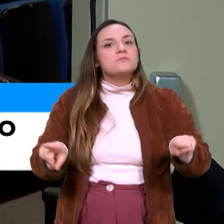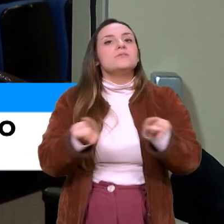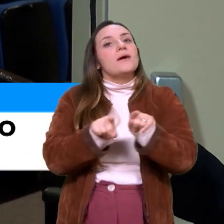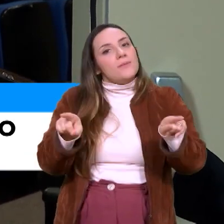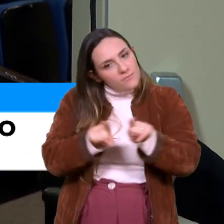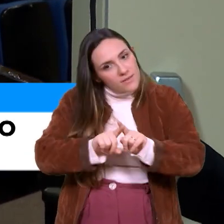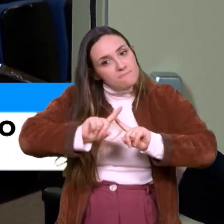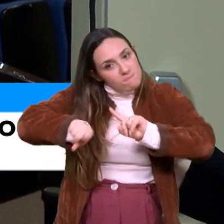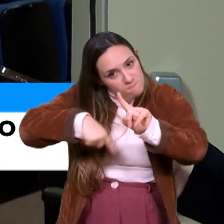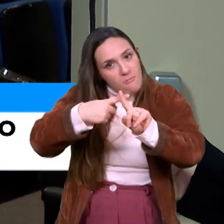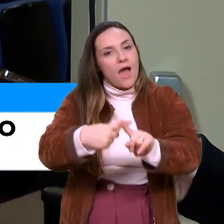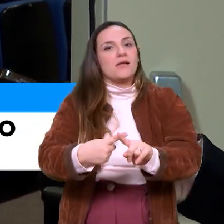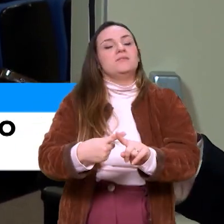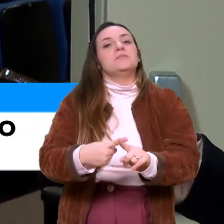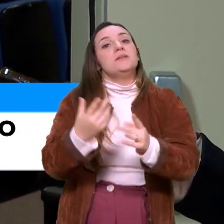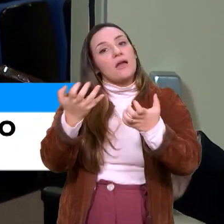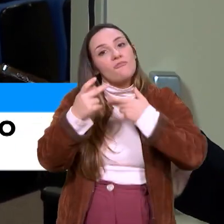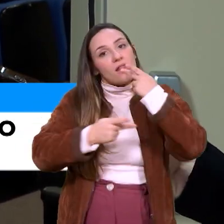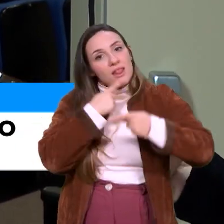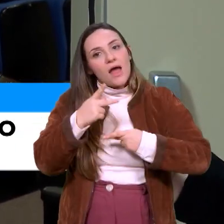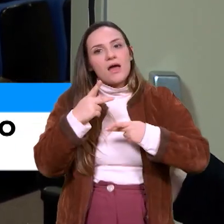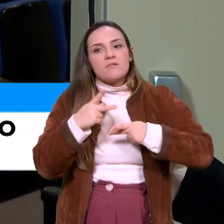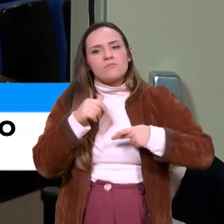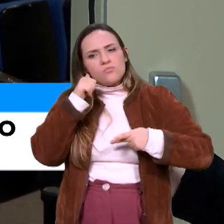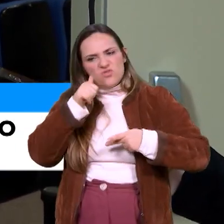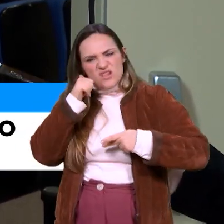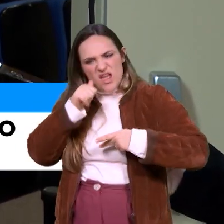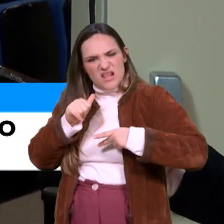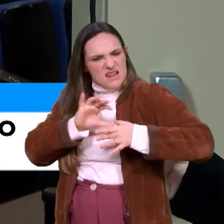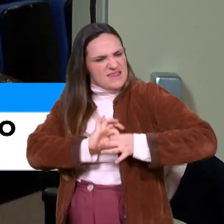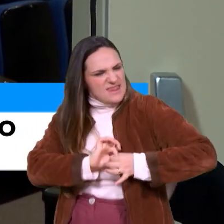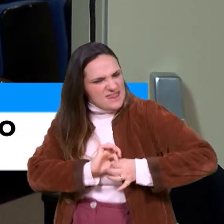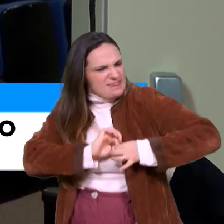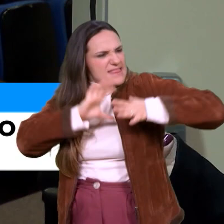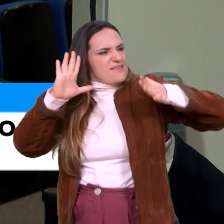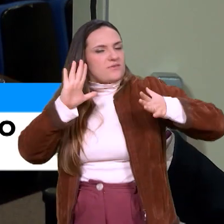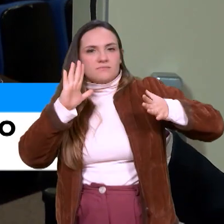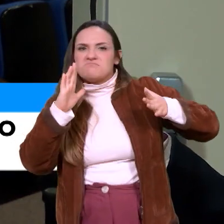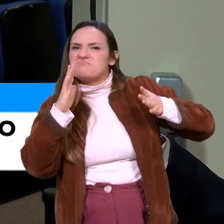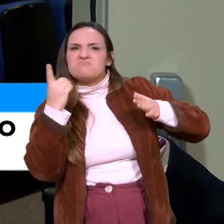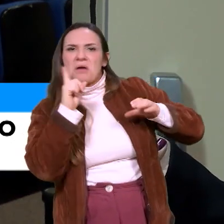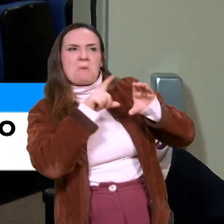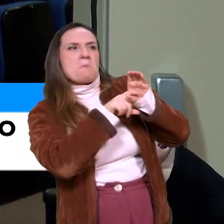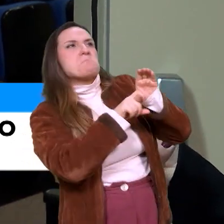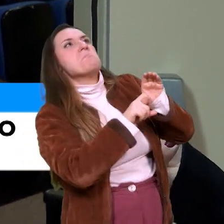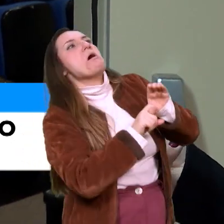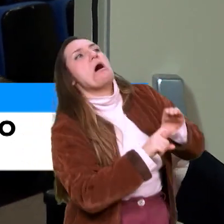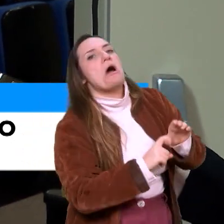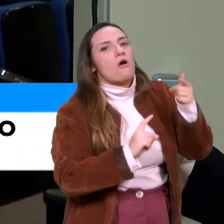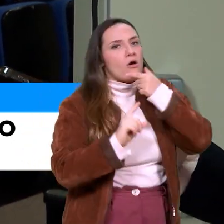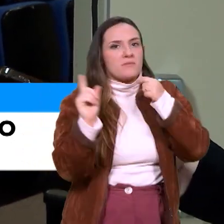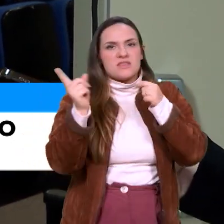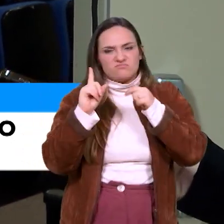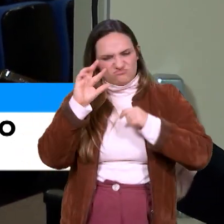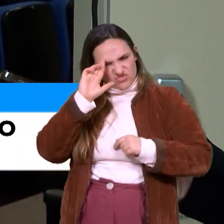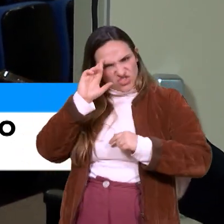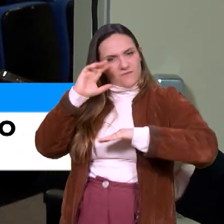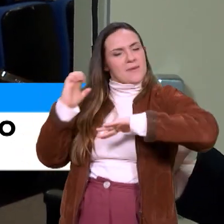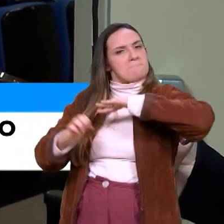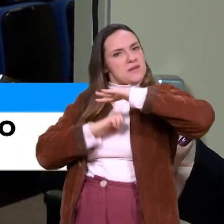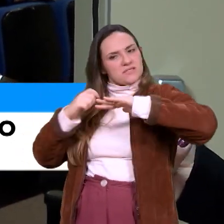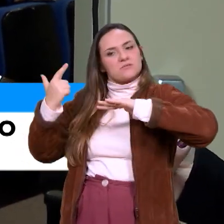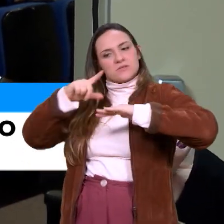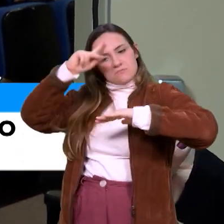também o empreendedorismo para as nossas mulheres, para tirar essas mulheres da dependência desse círculo